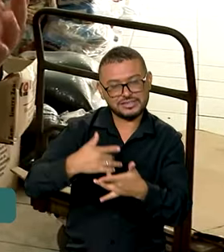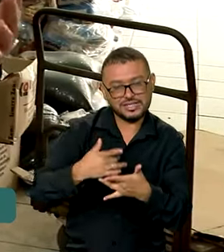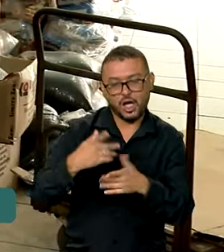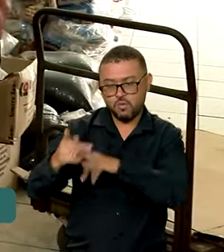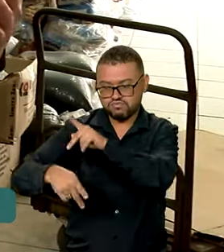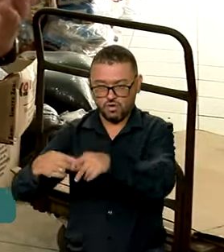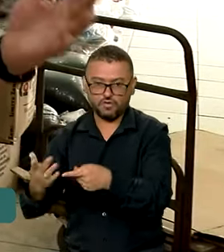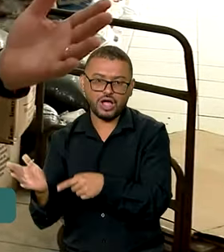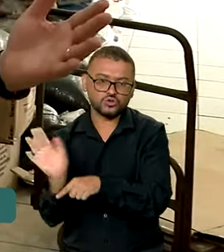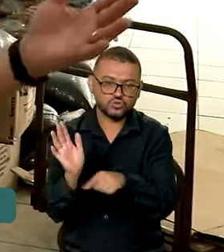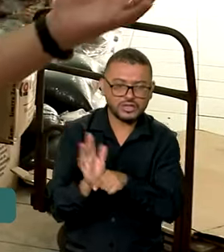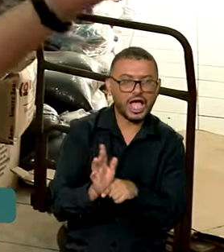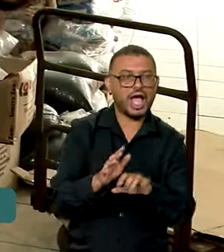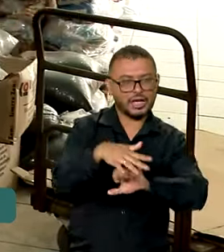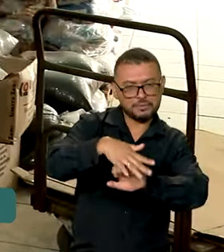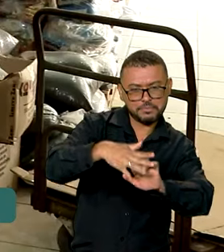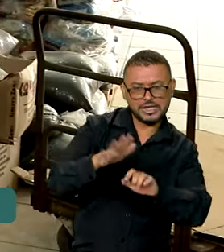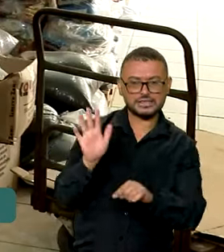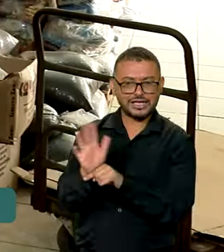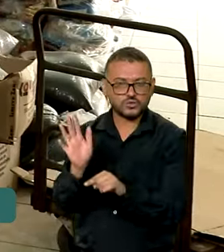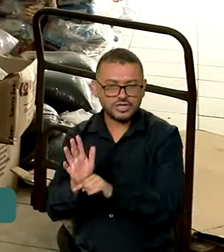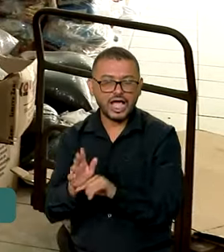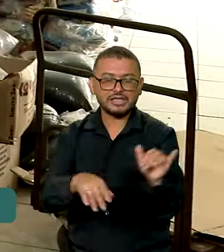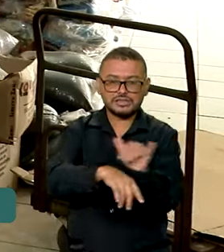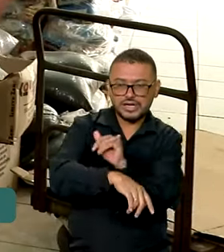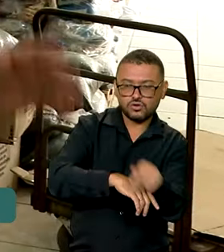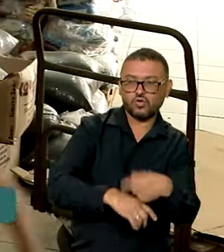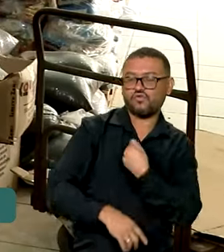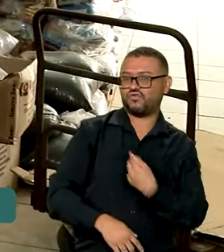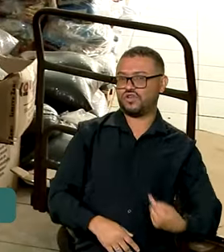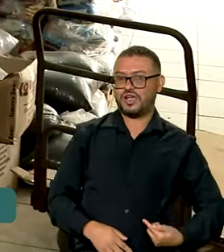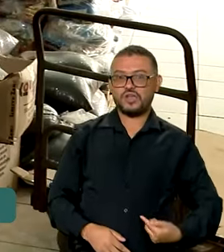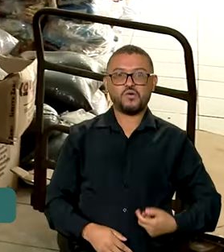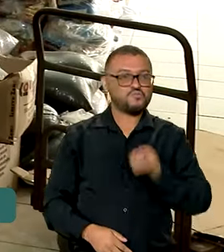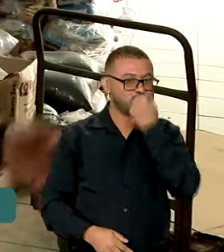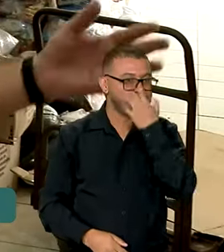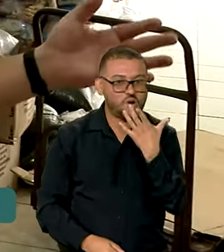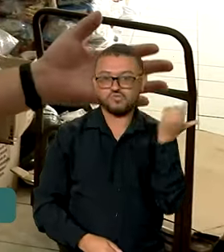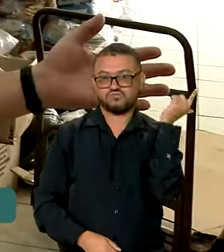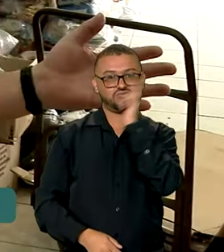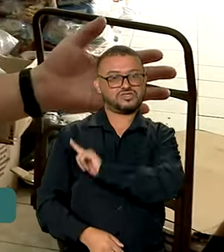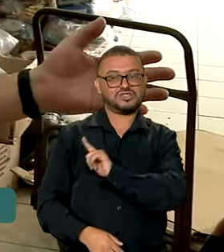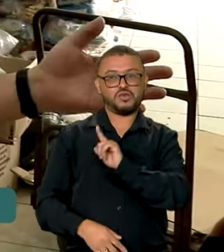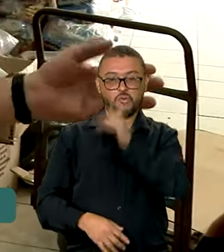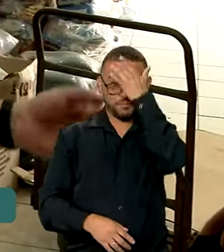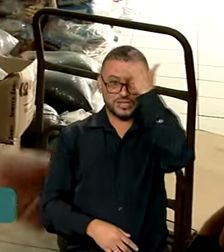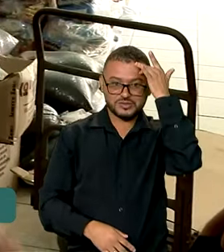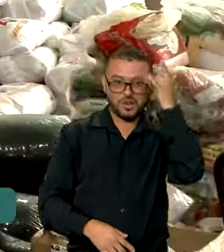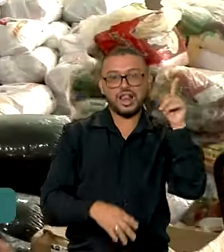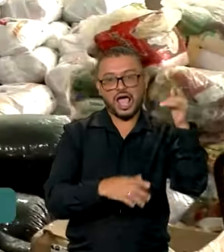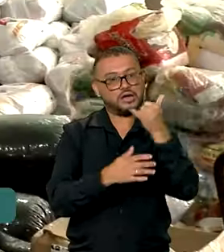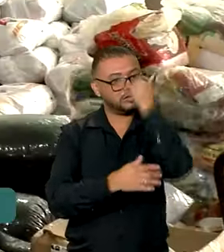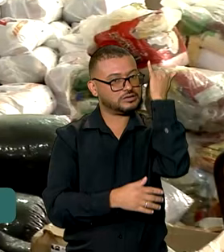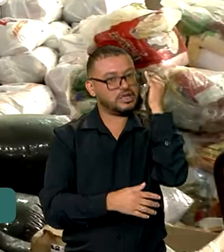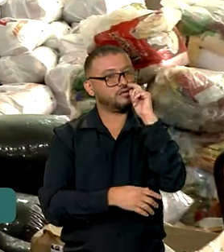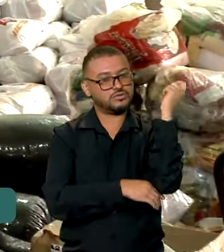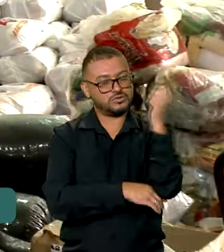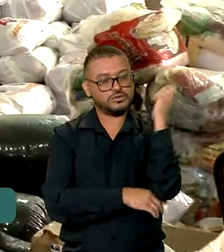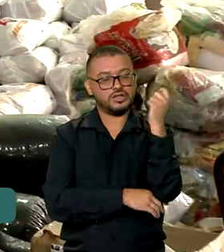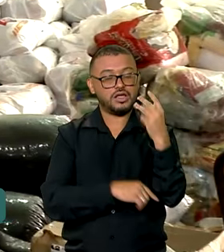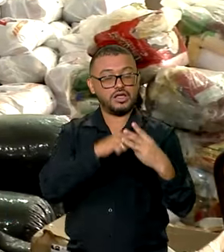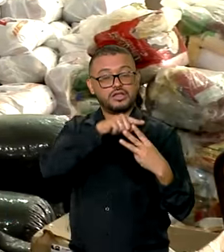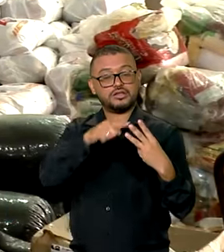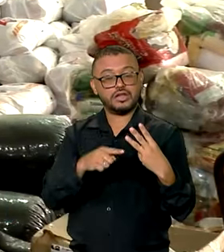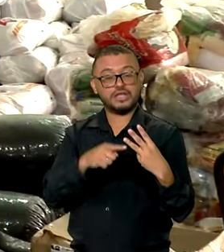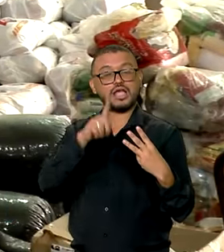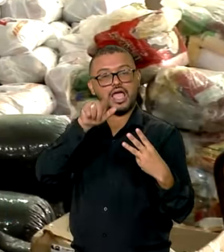população, das empresas e as ações do governo têm feito toda a diferença na vida dos atingidos. Três fatores importantes